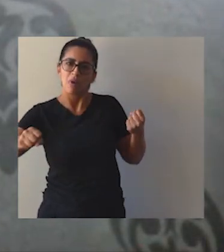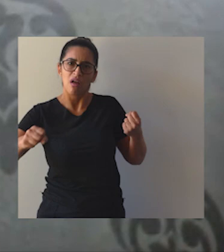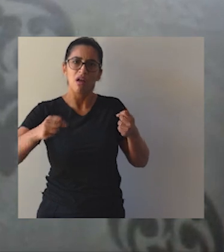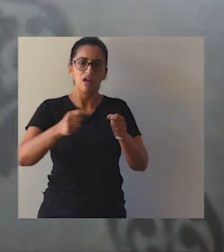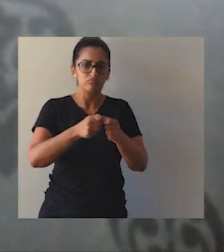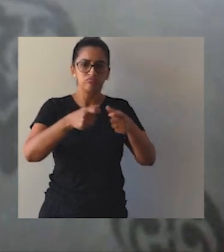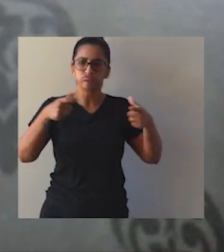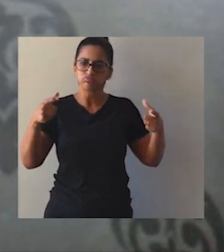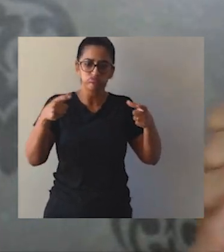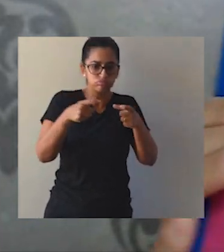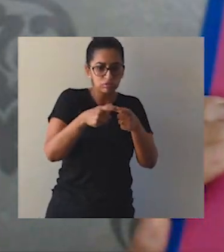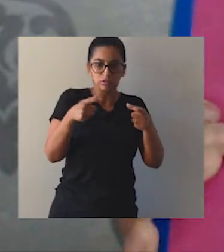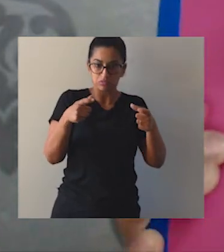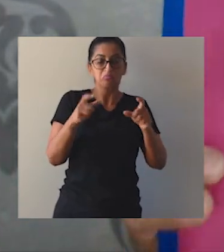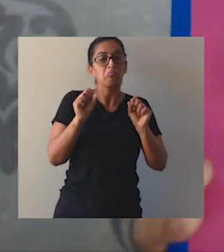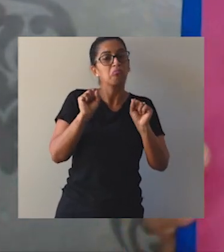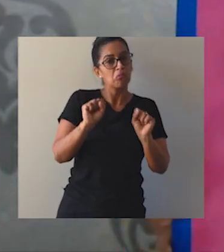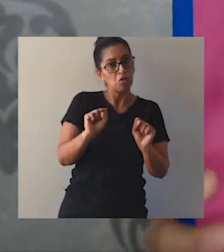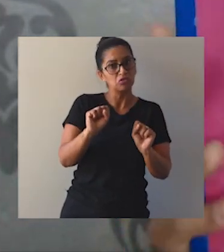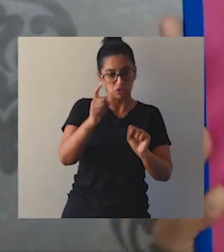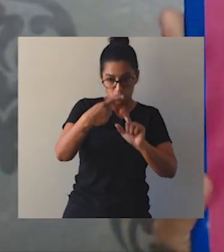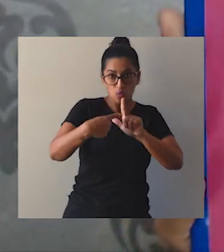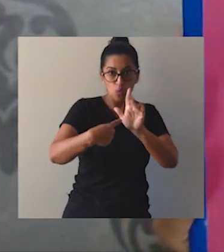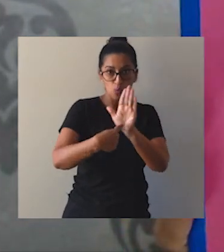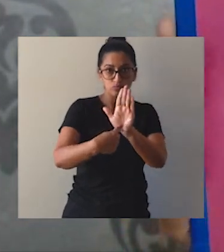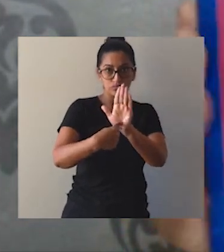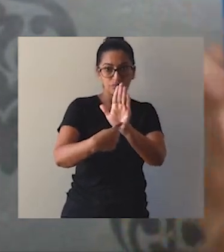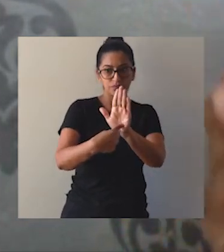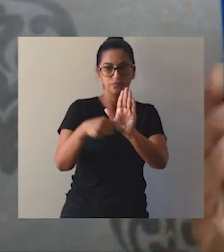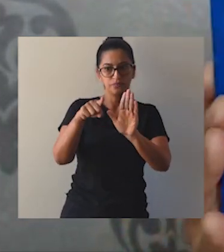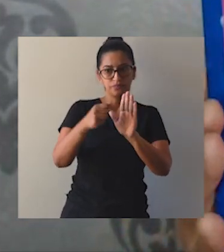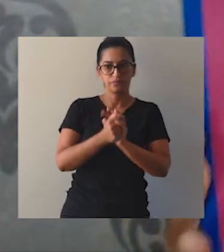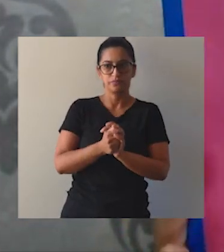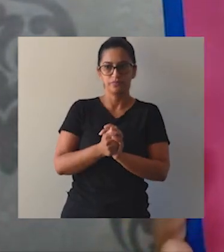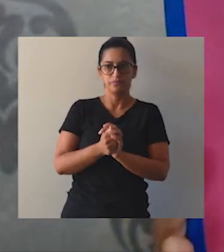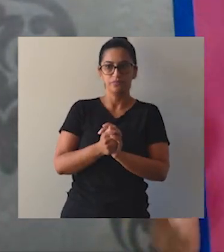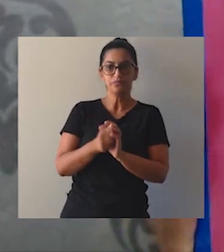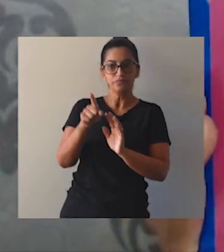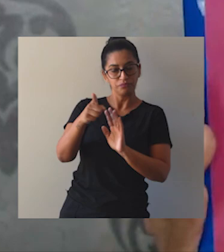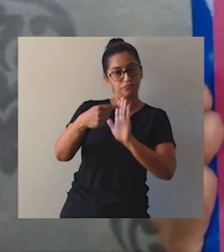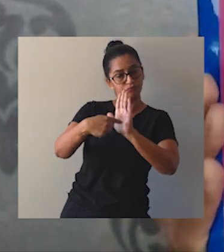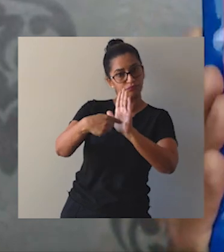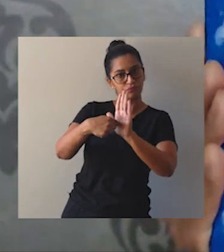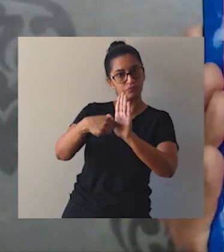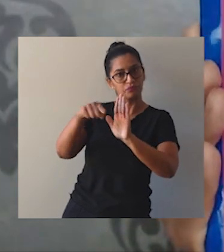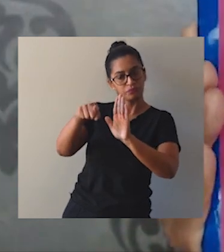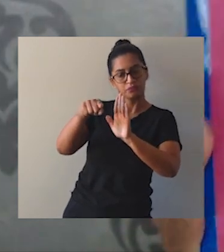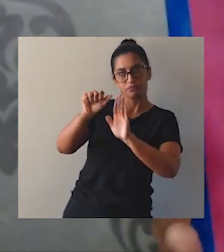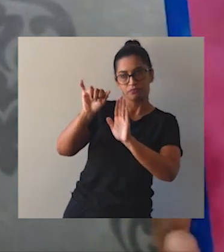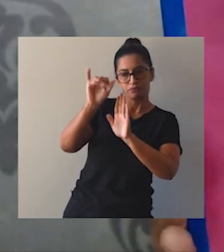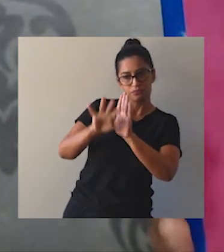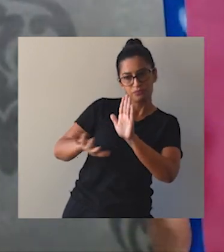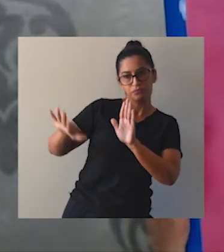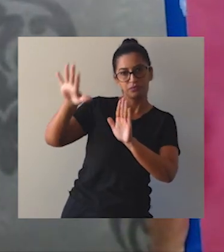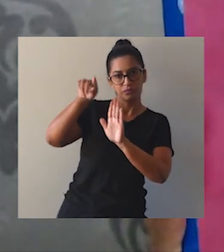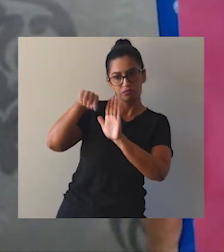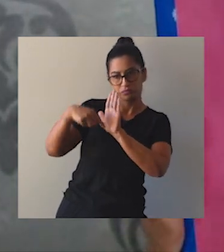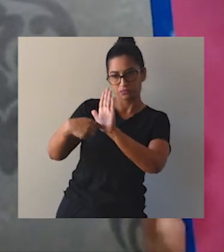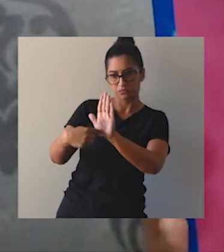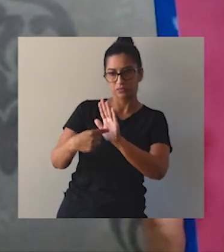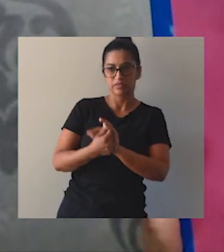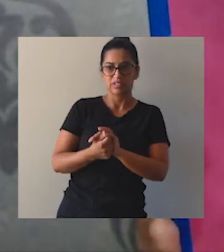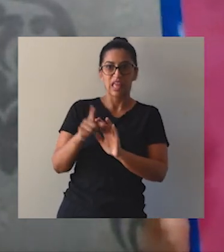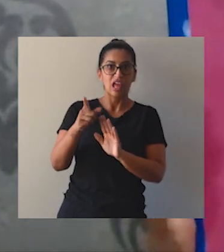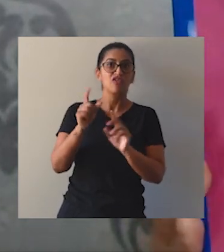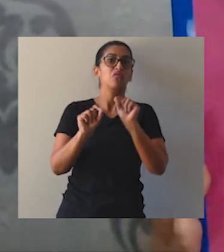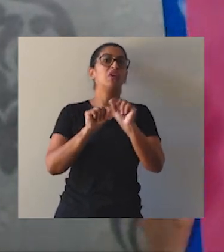trabalhar. Ó, trabalhando no sentido remanescente, né? Nós vamos trabalhar aqui com a coordenação motora, né?